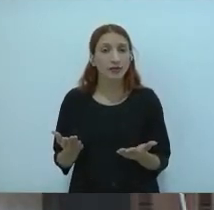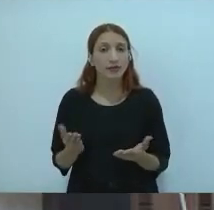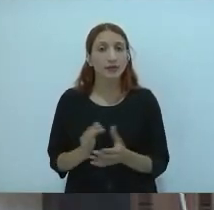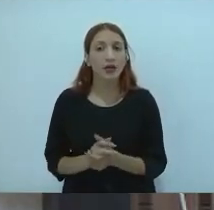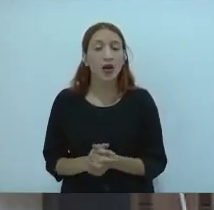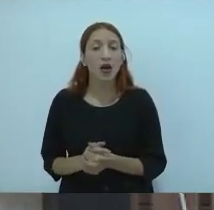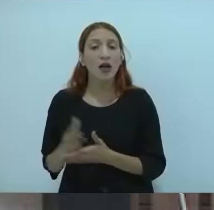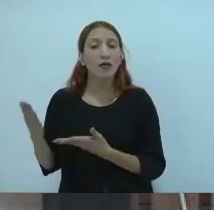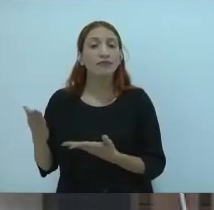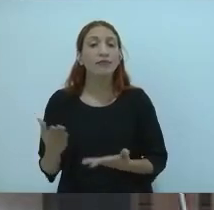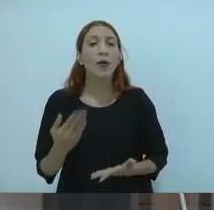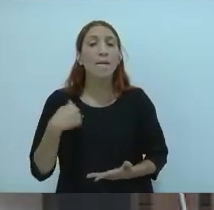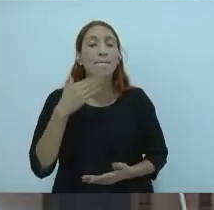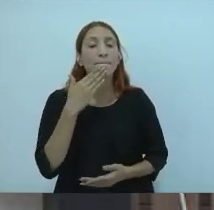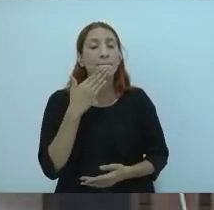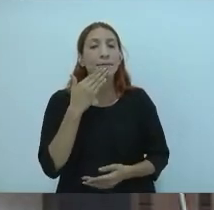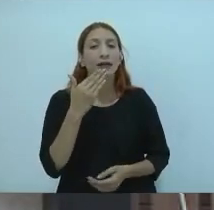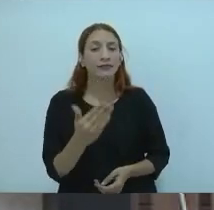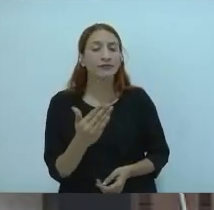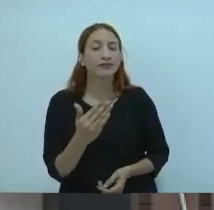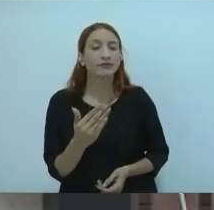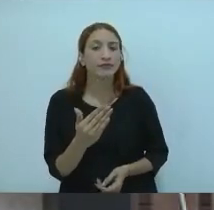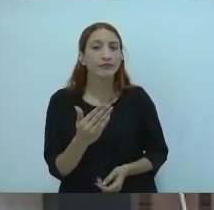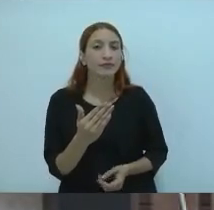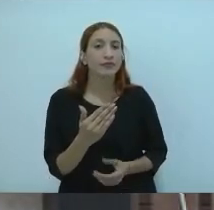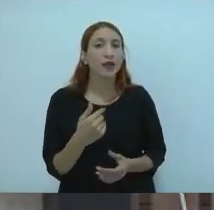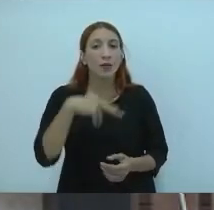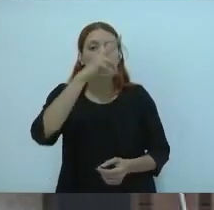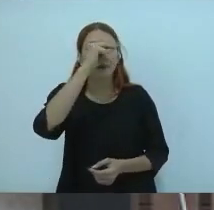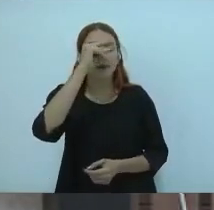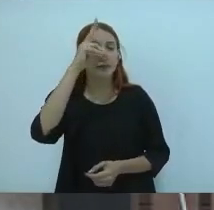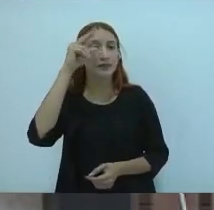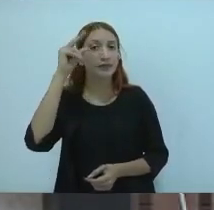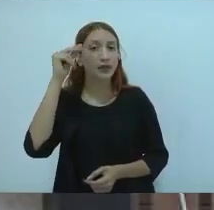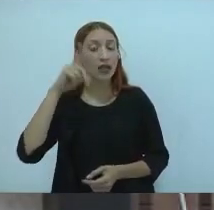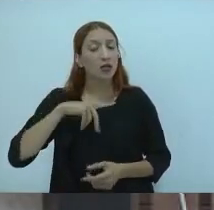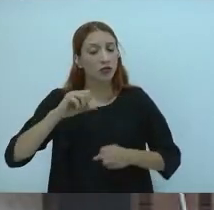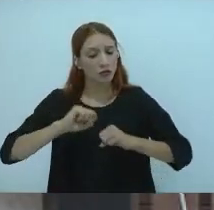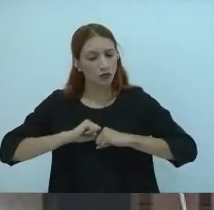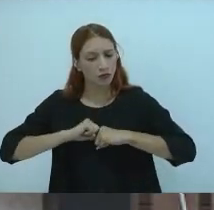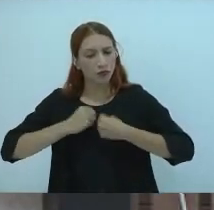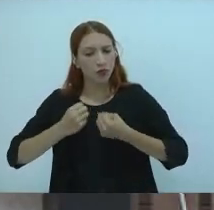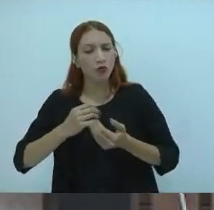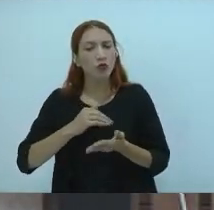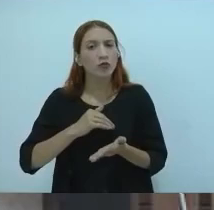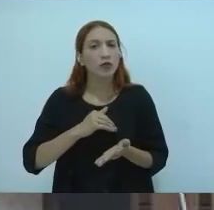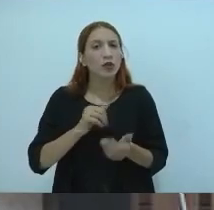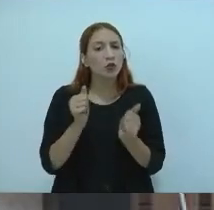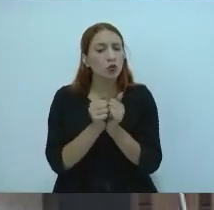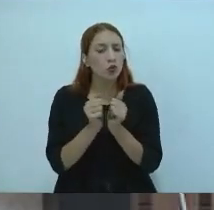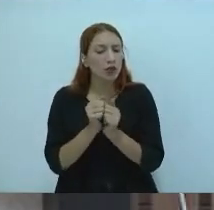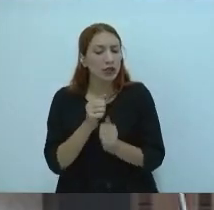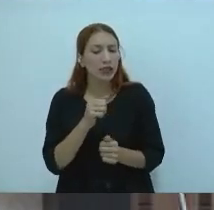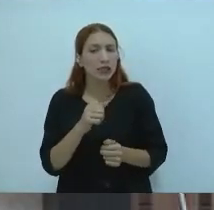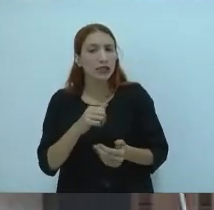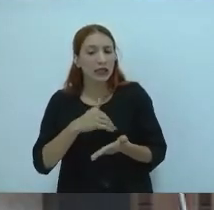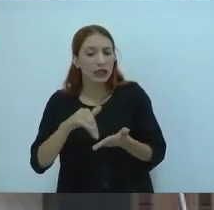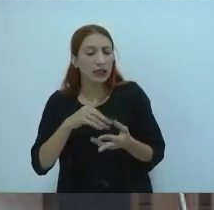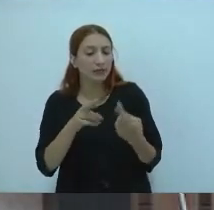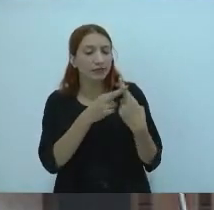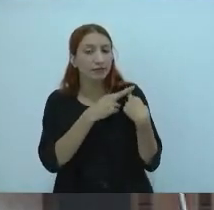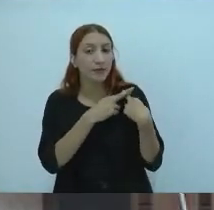um pedido para o excelentíssimo prefeito da cidade que se mobilize junto aos ES para a